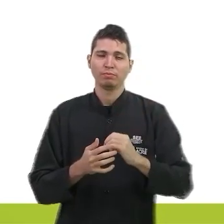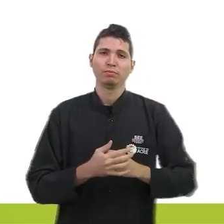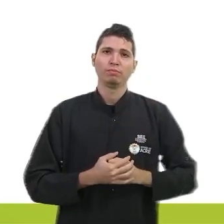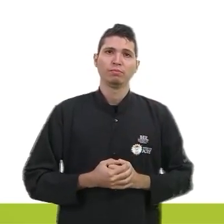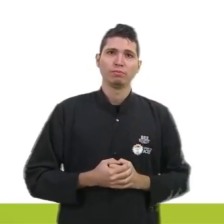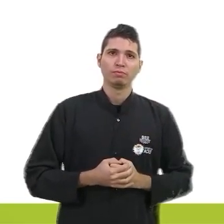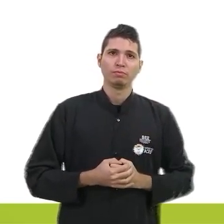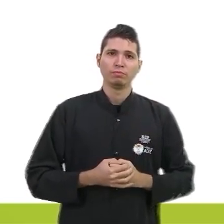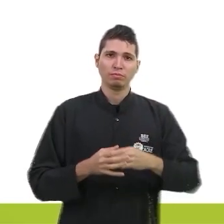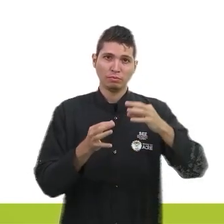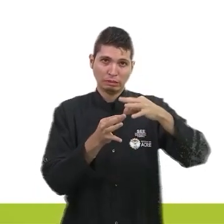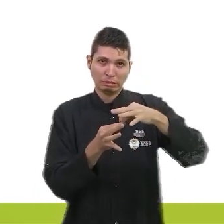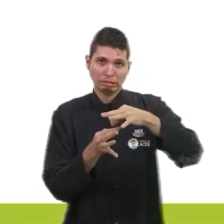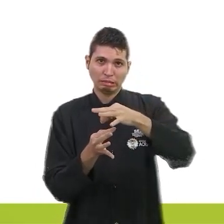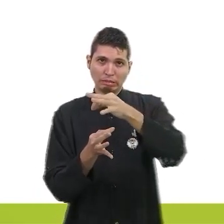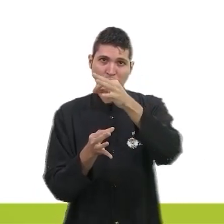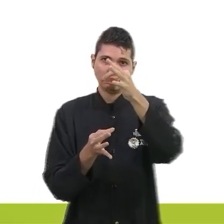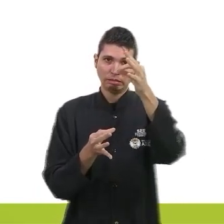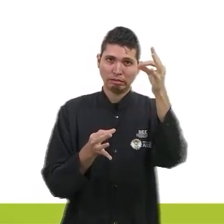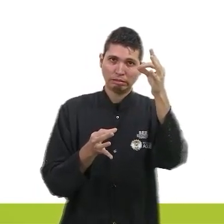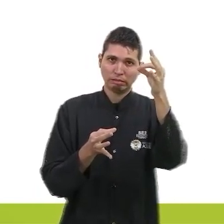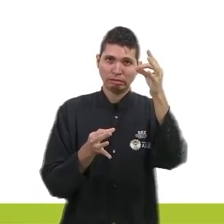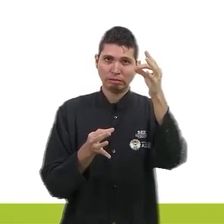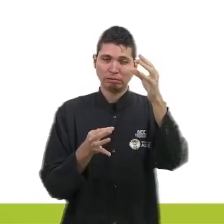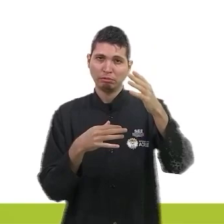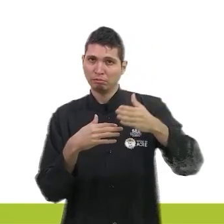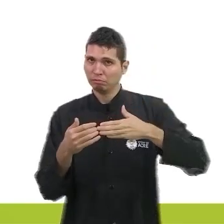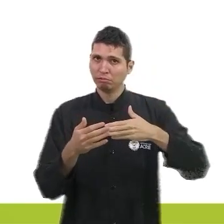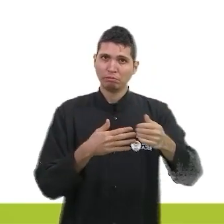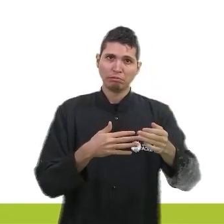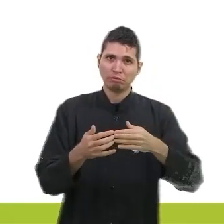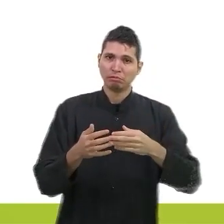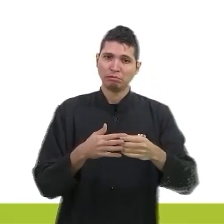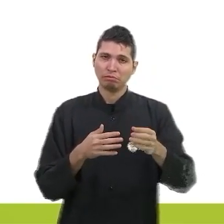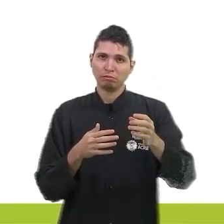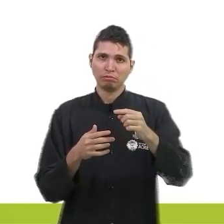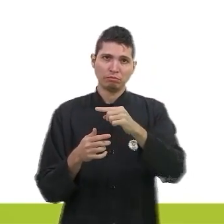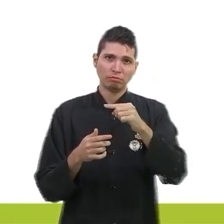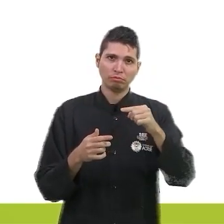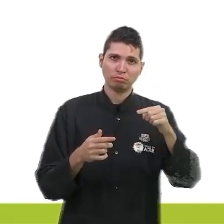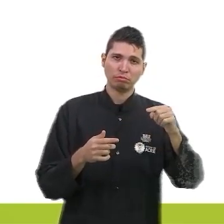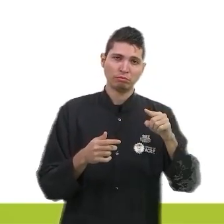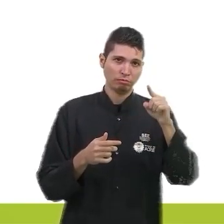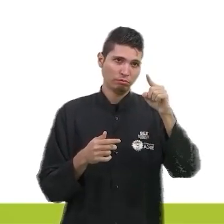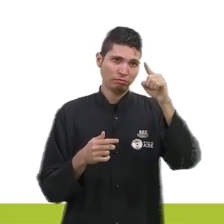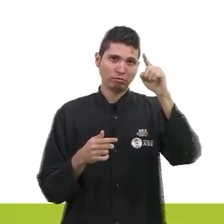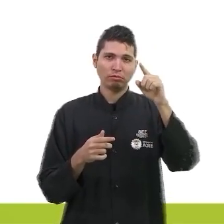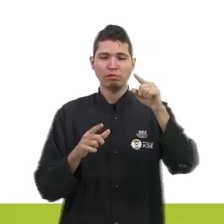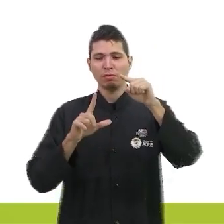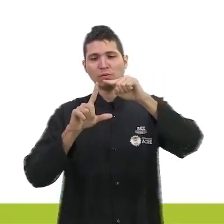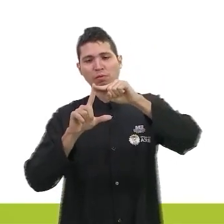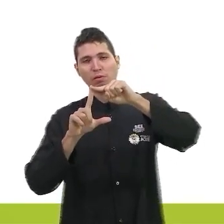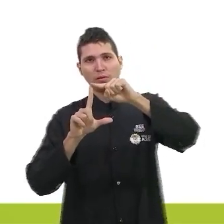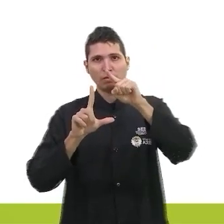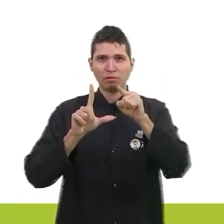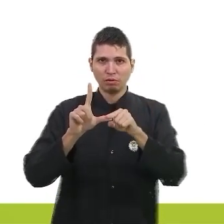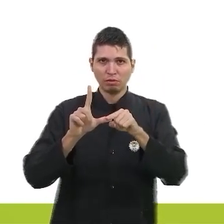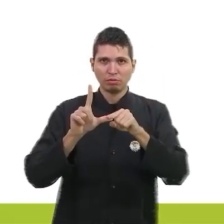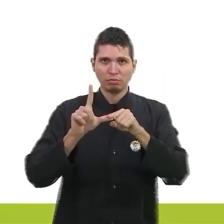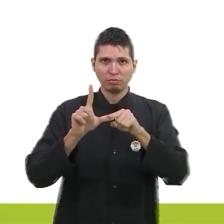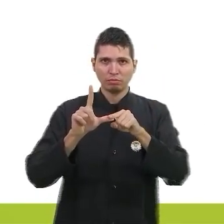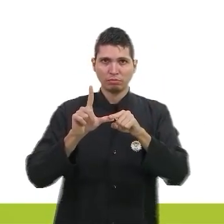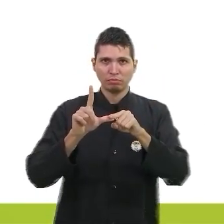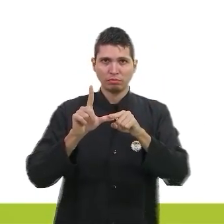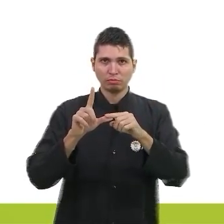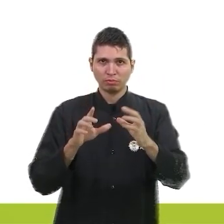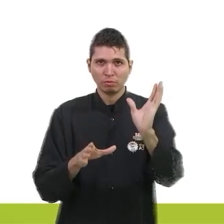circunferência em termos de coordenadas que dependem do ângulo central correspondente ao arco. Para